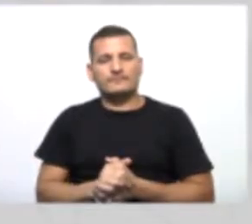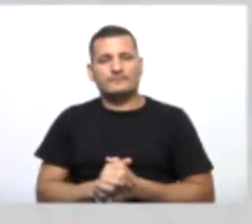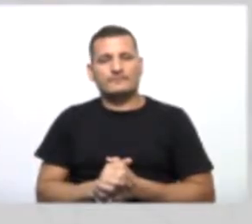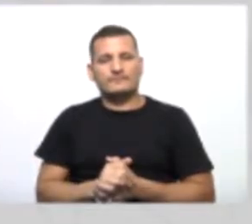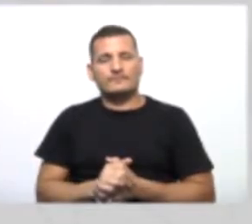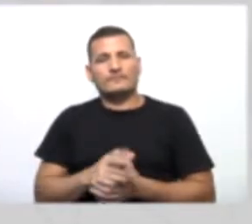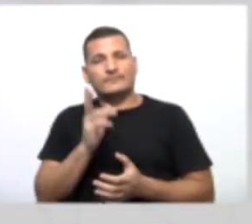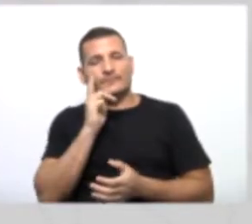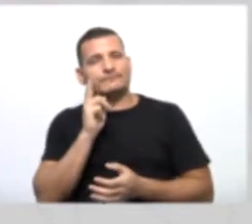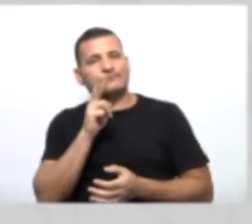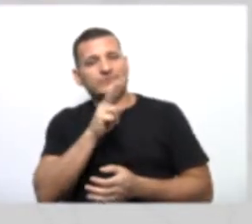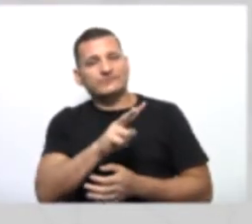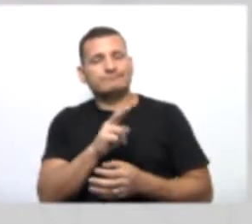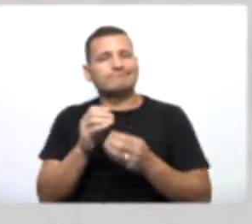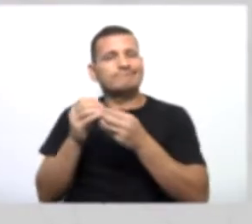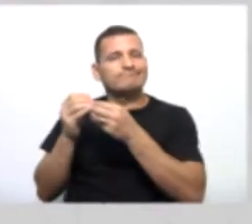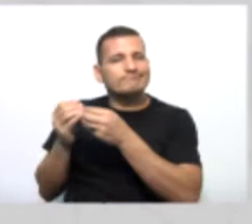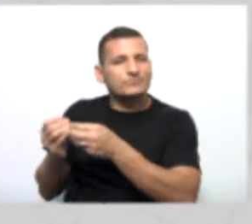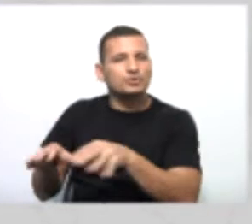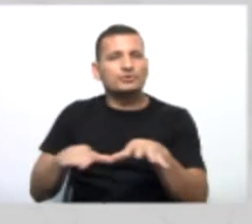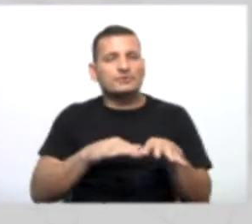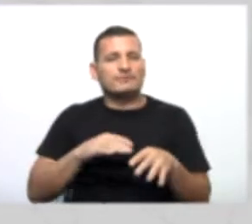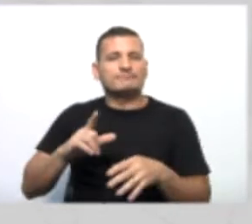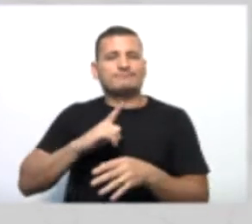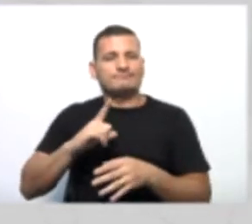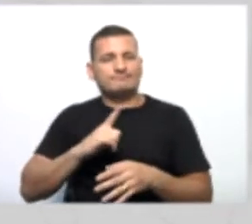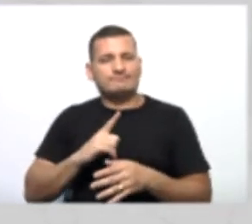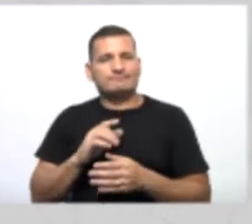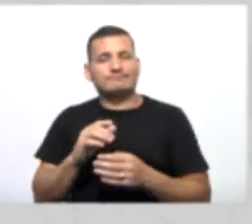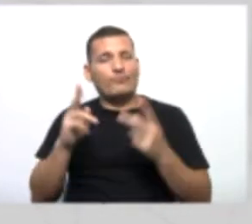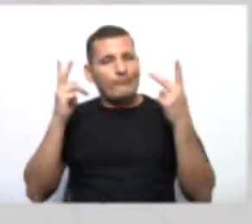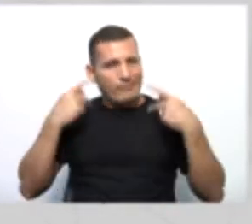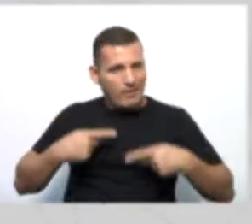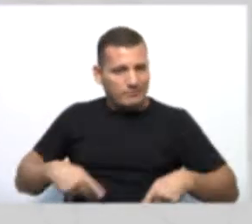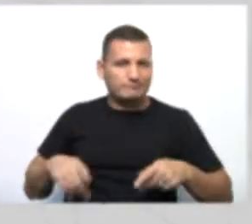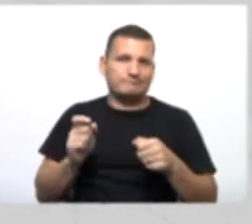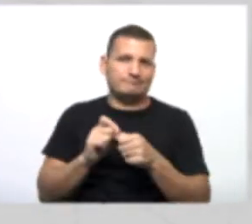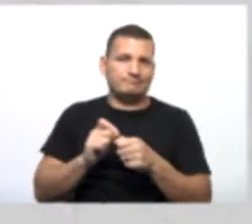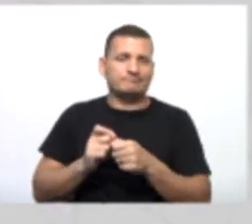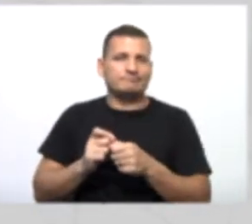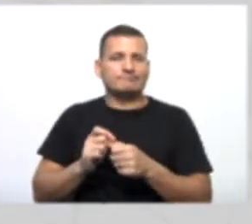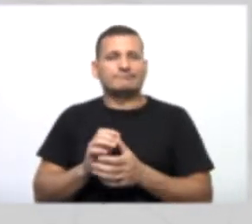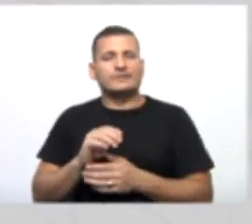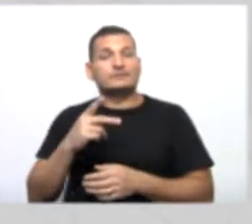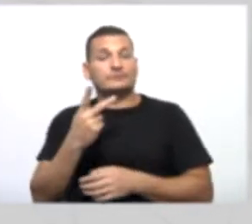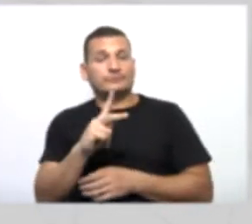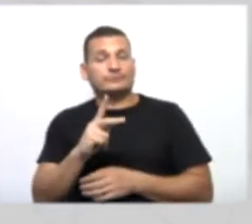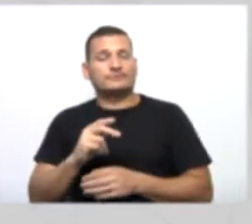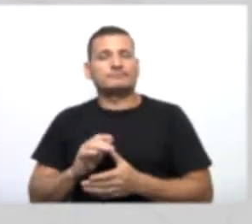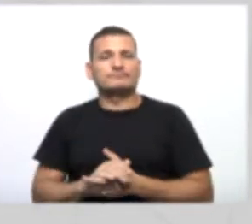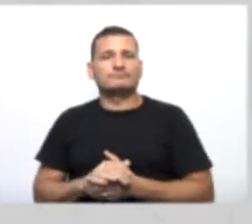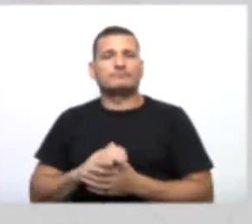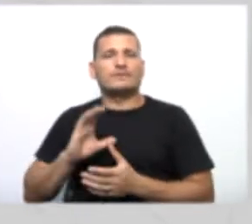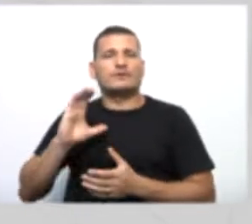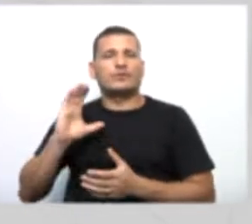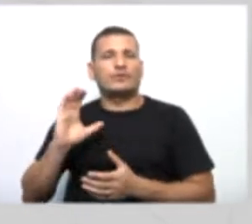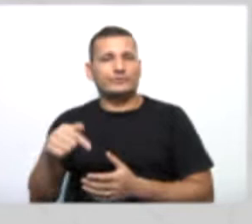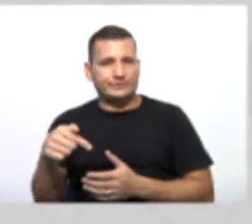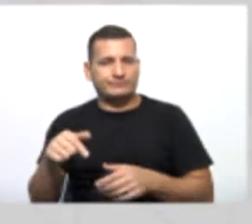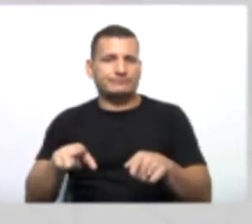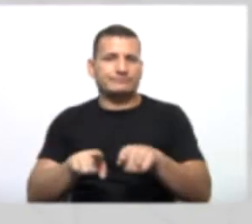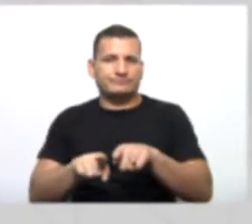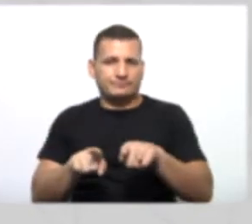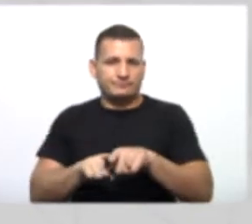os impactos ambientais como produto da ação humana e suas consequências à vida. Olha